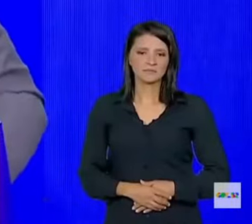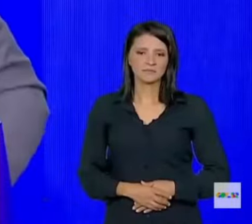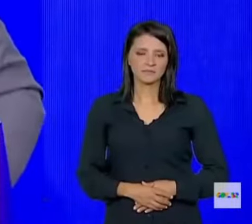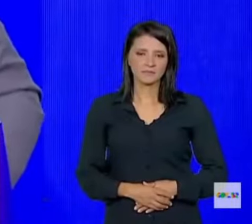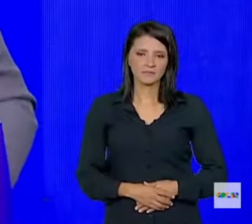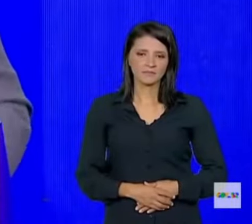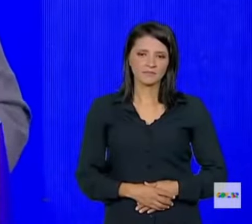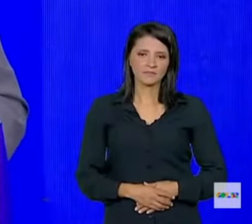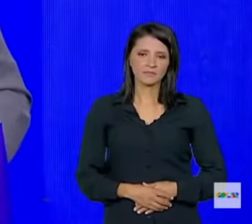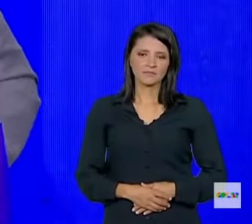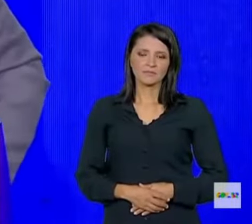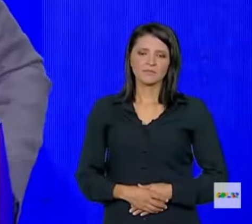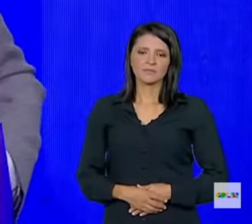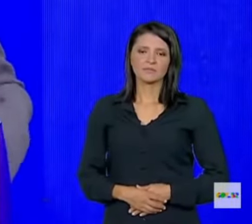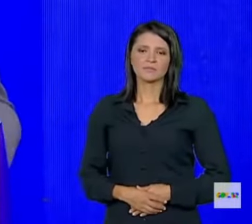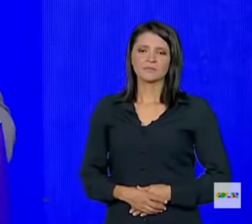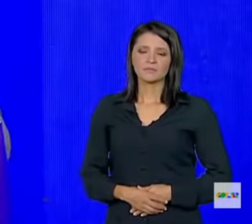Ou seja,